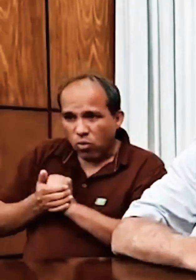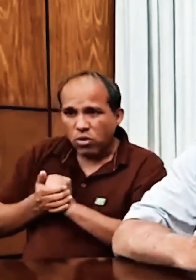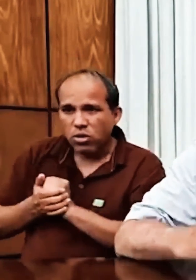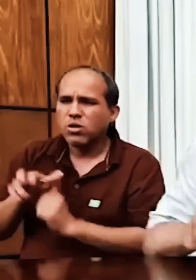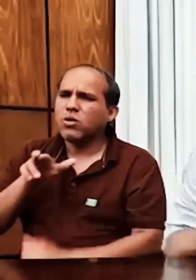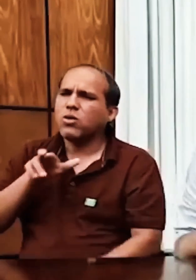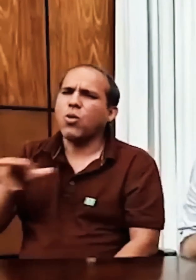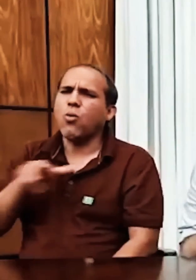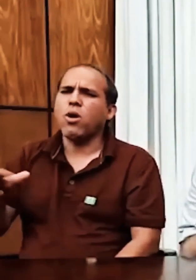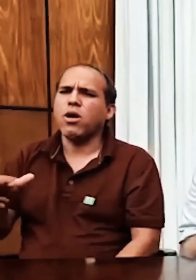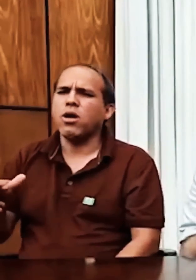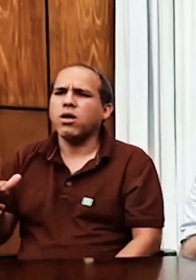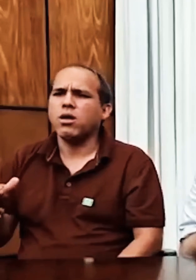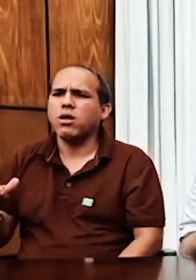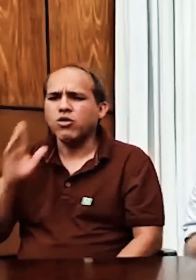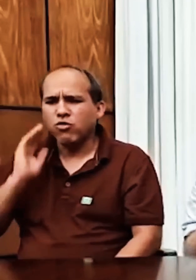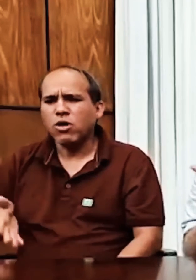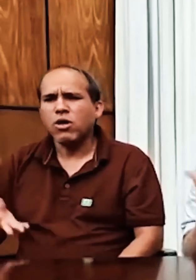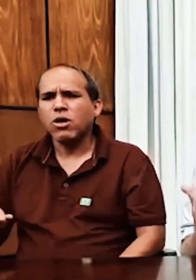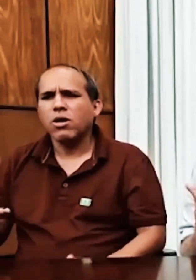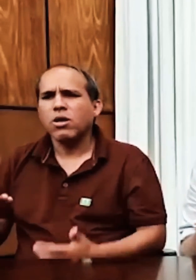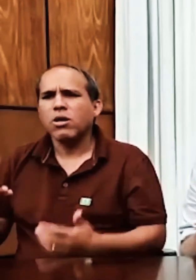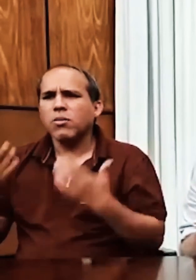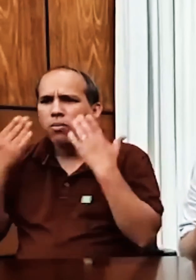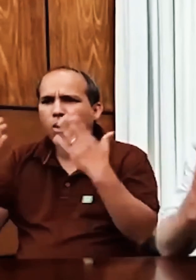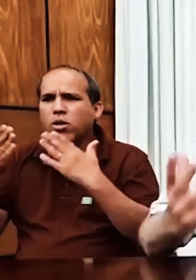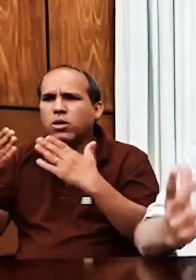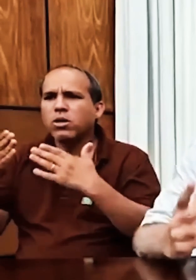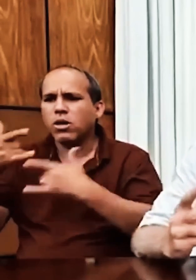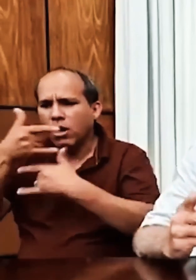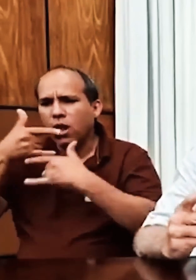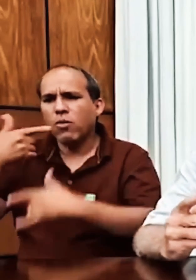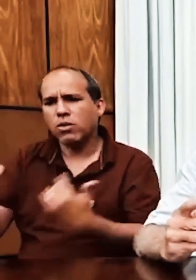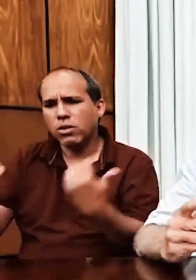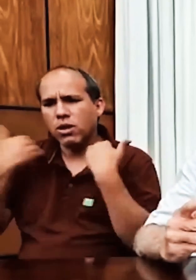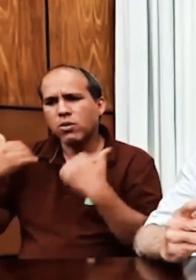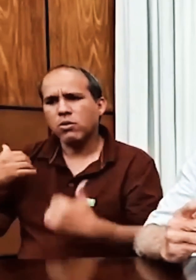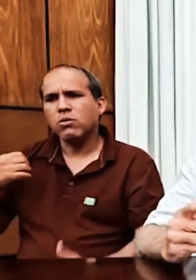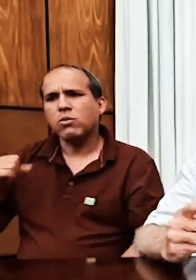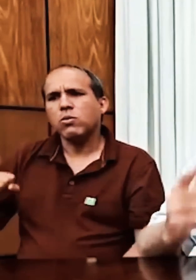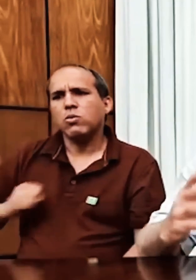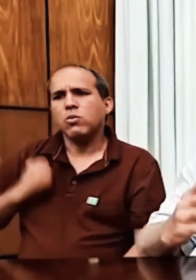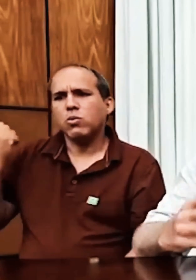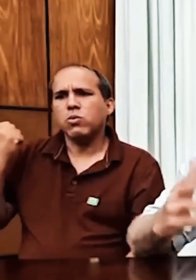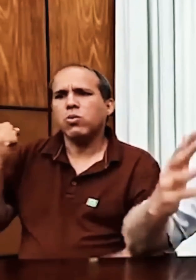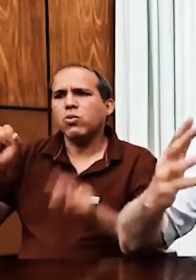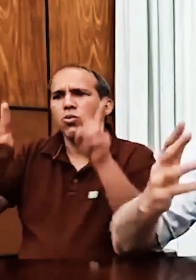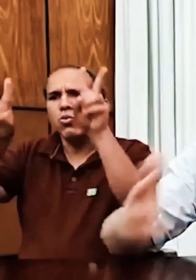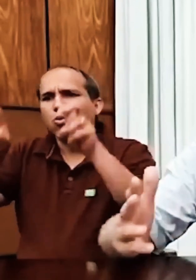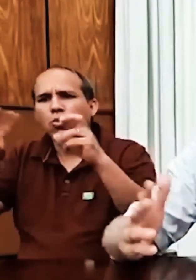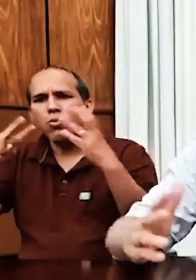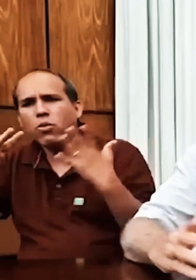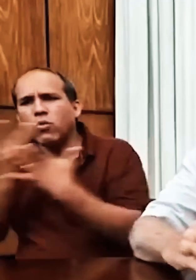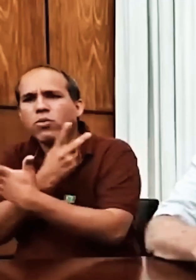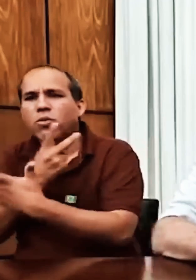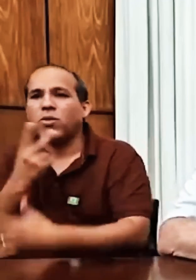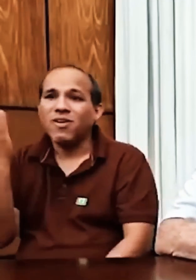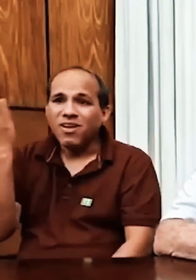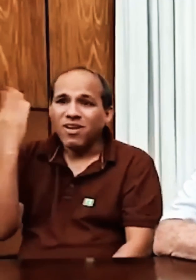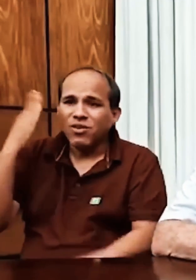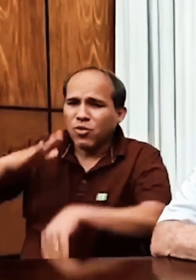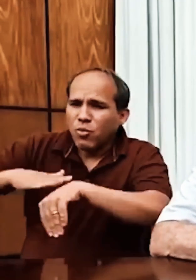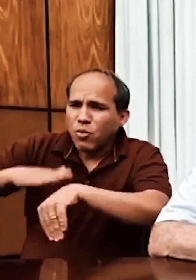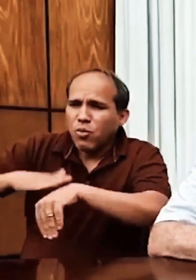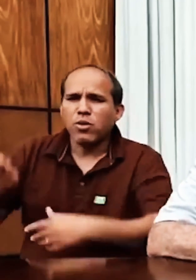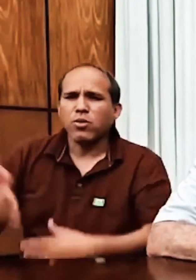foi nada escondido. Abri uma live por indignação sobre o que estava acontecendo naquele